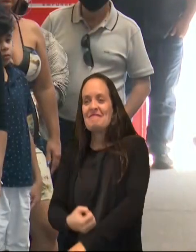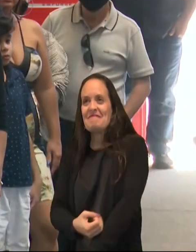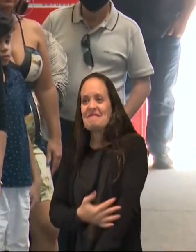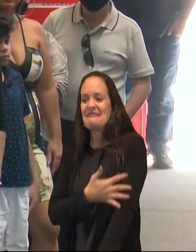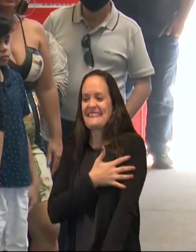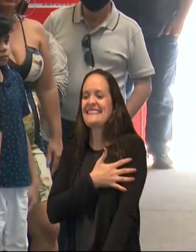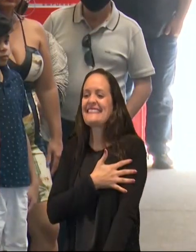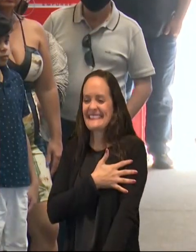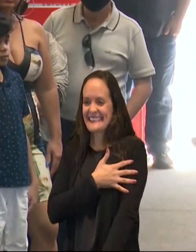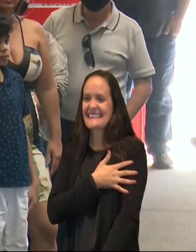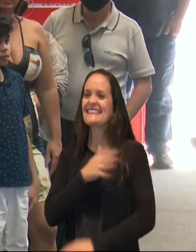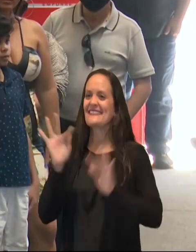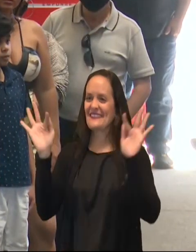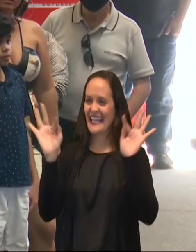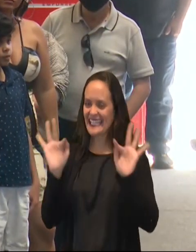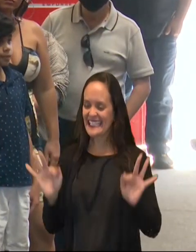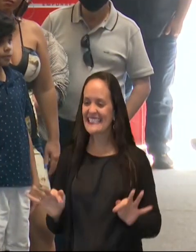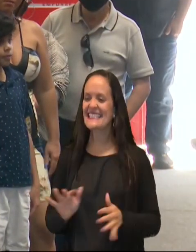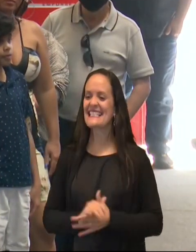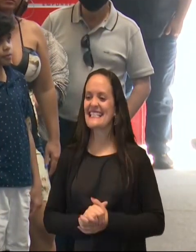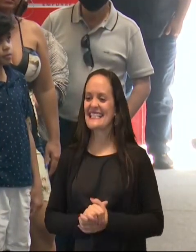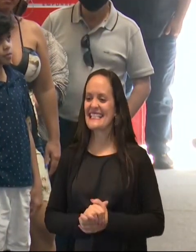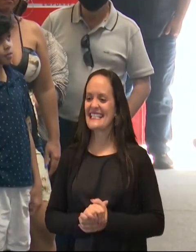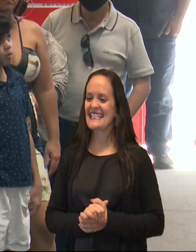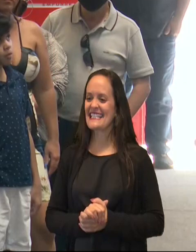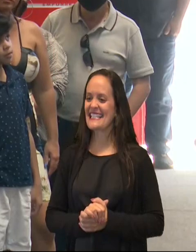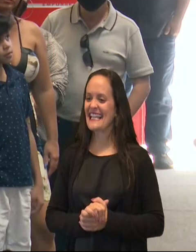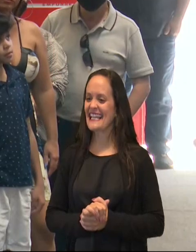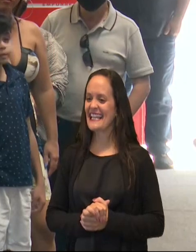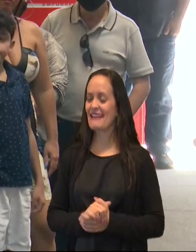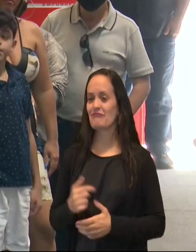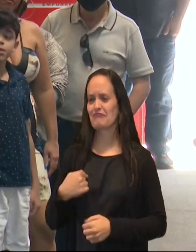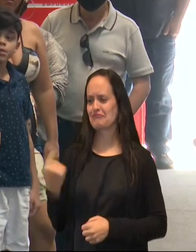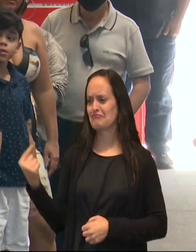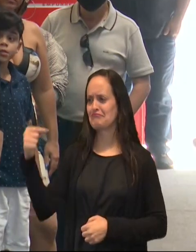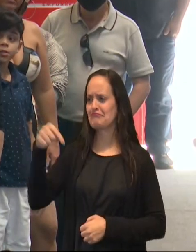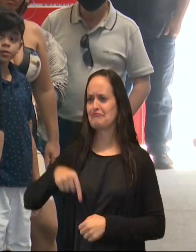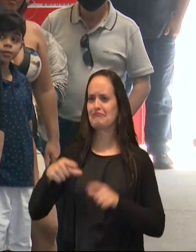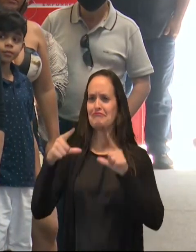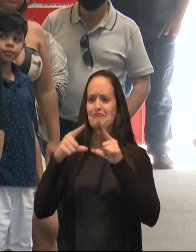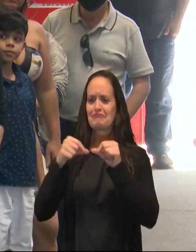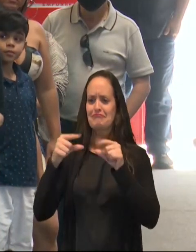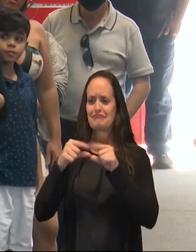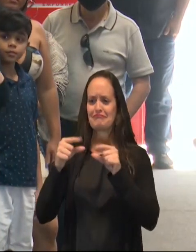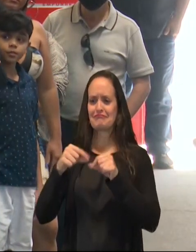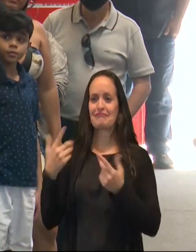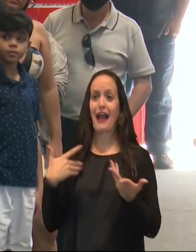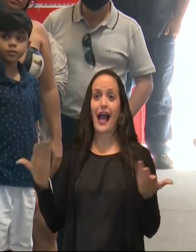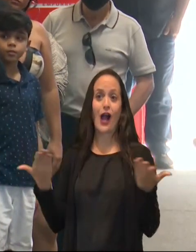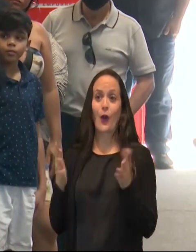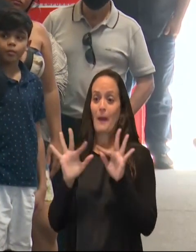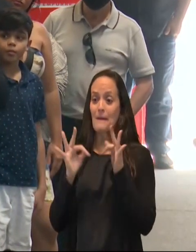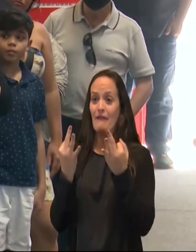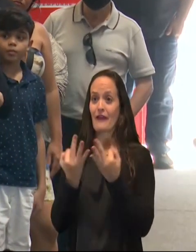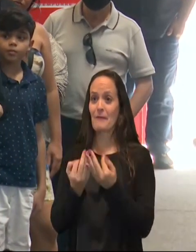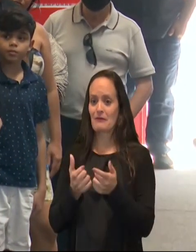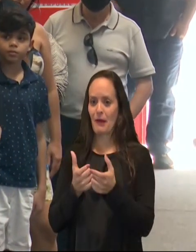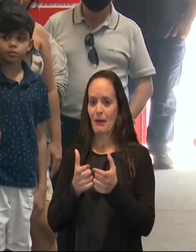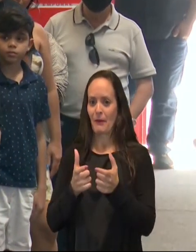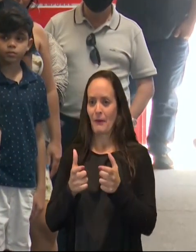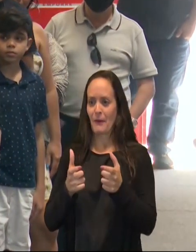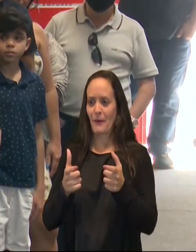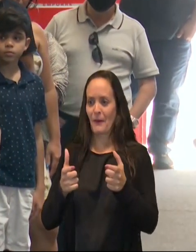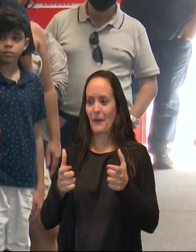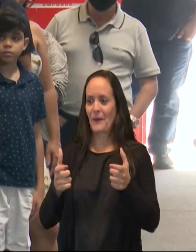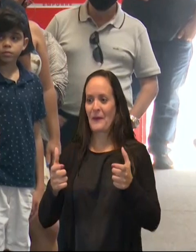o 10º bisneto. Cheguei aqui em Brasília, 2 pessoas, e agora a família está já com